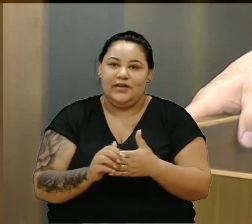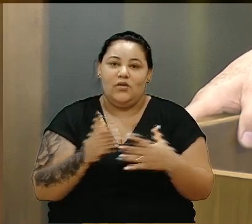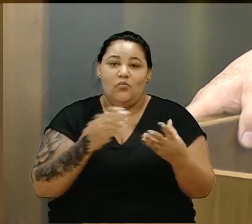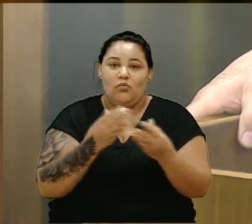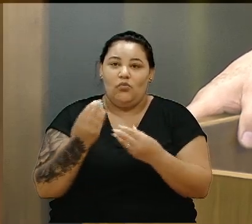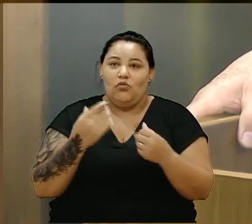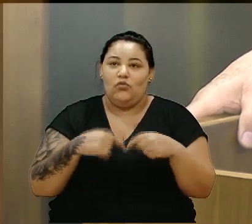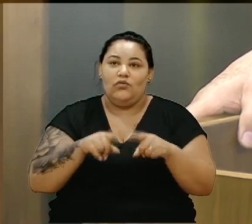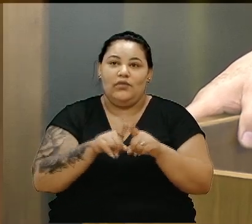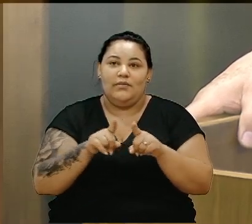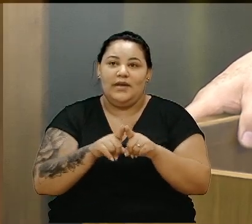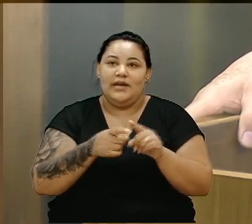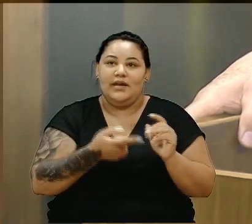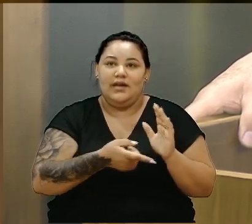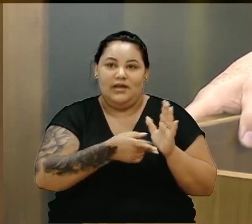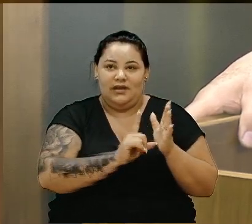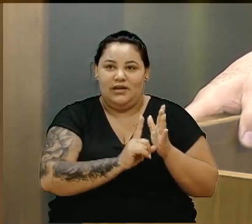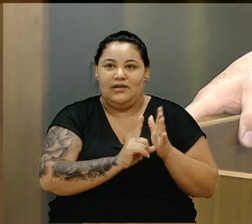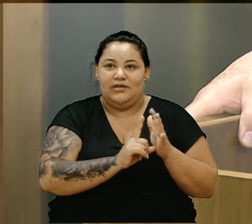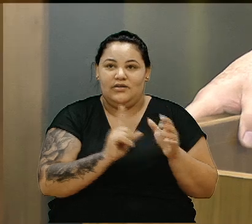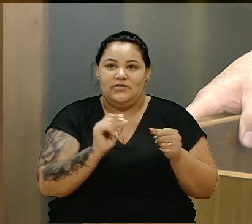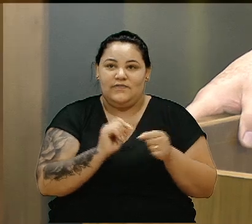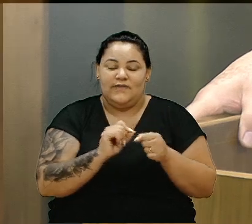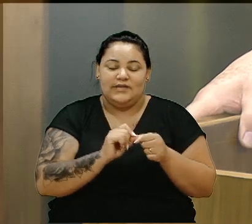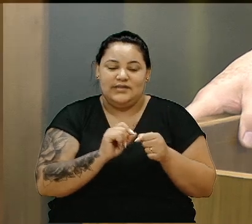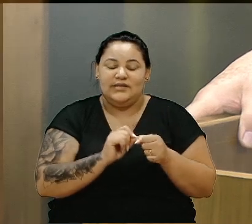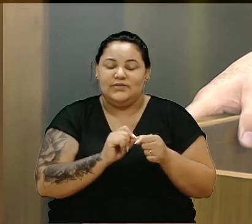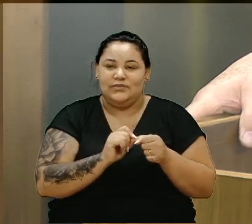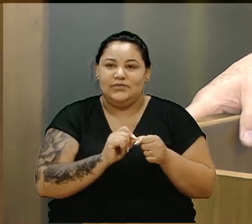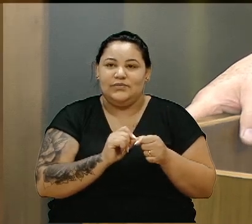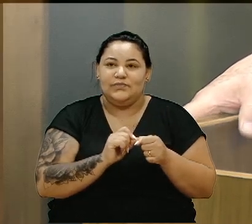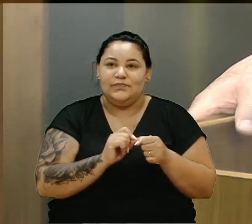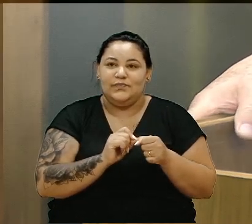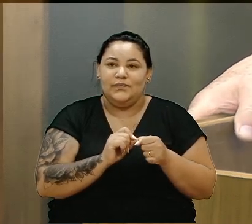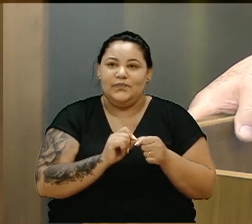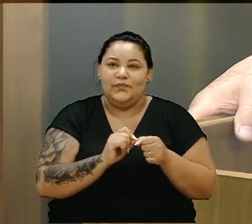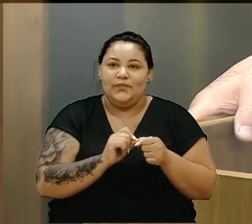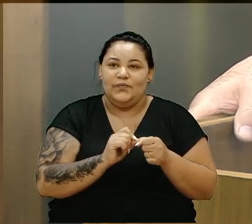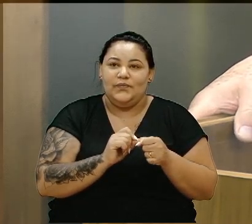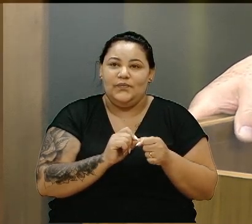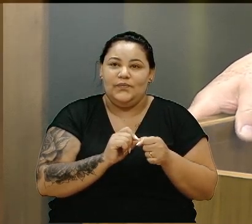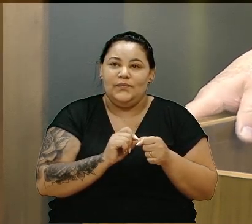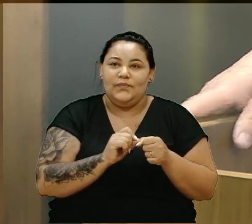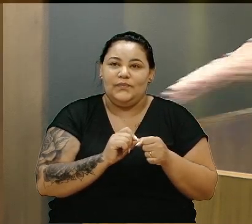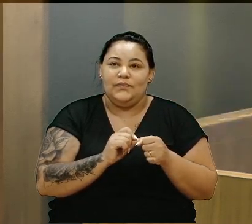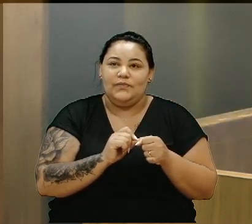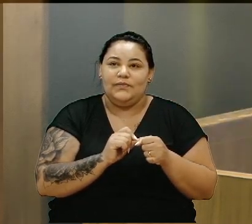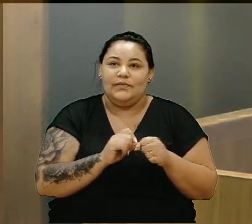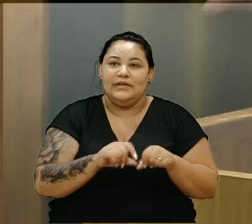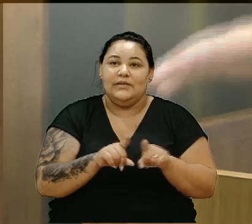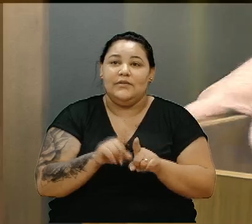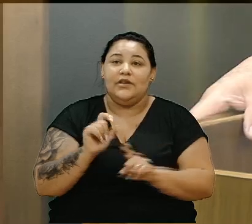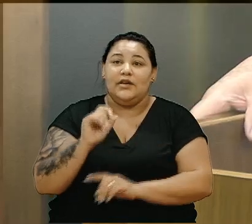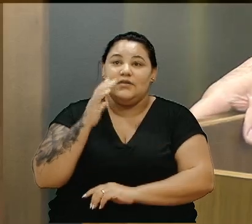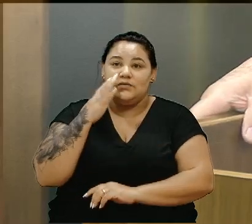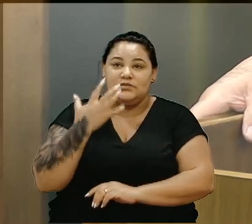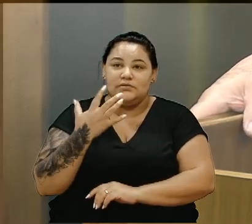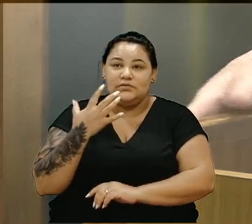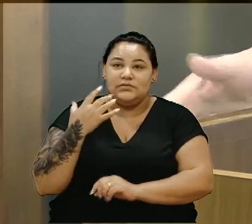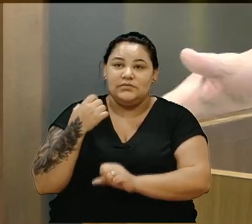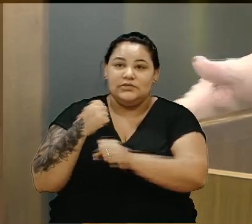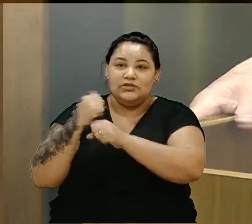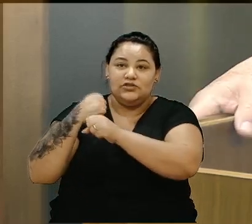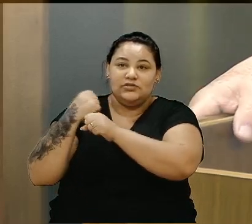anteriores a gente construir aquela descarga de fundo, o extravasamento através no vertedouro. Os mais